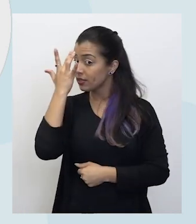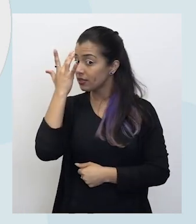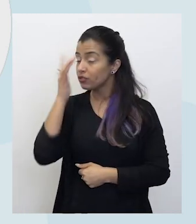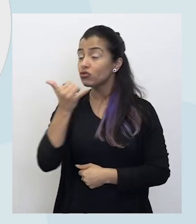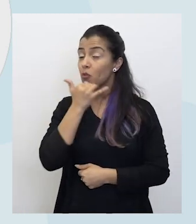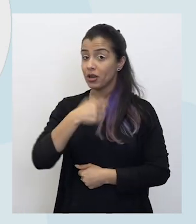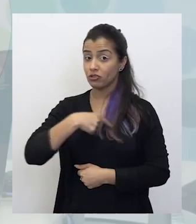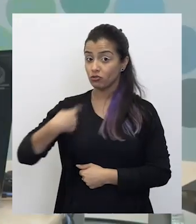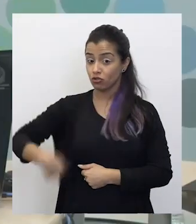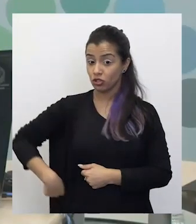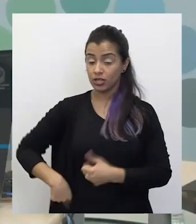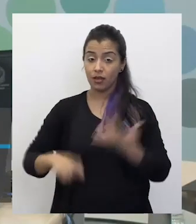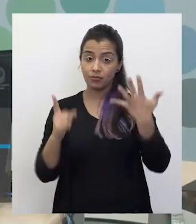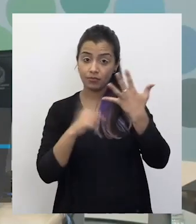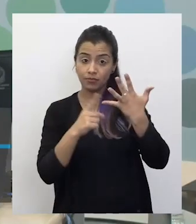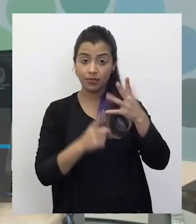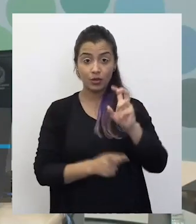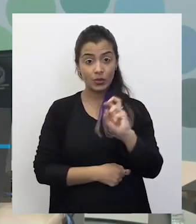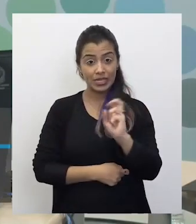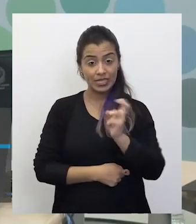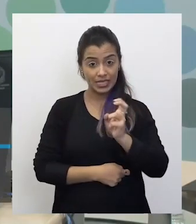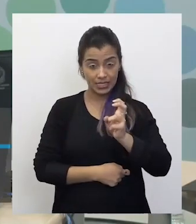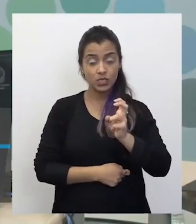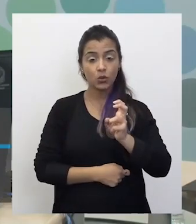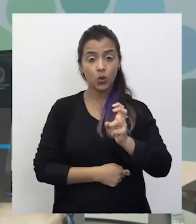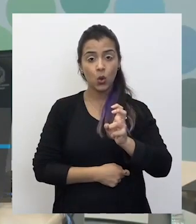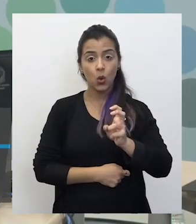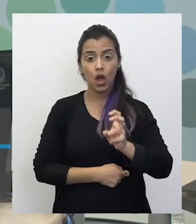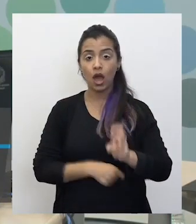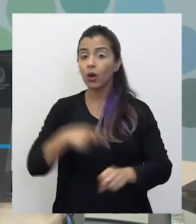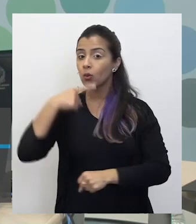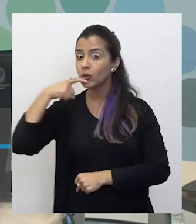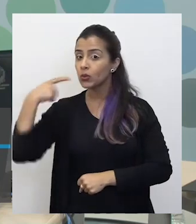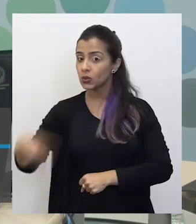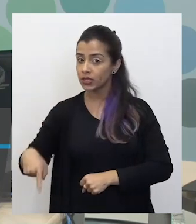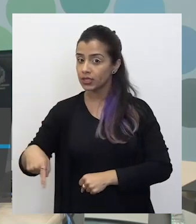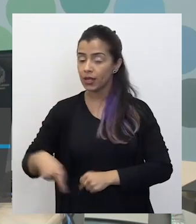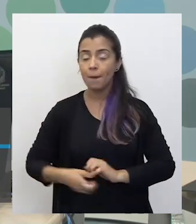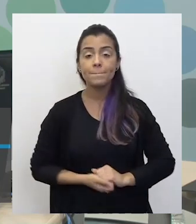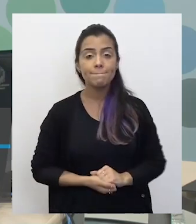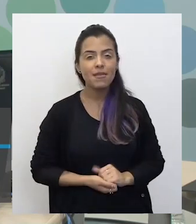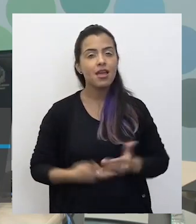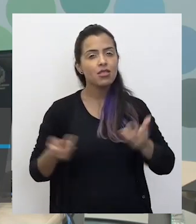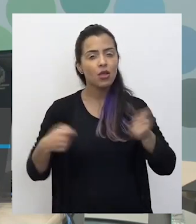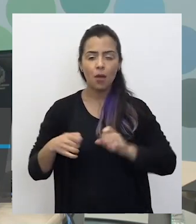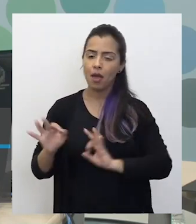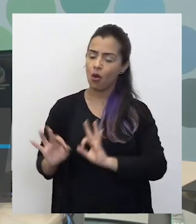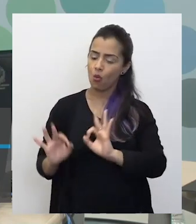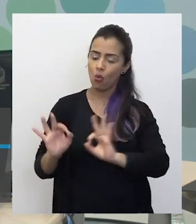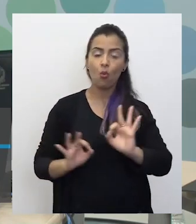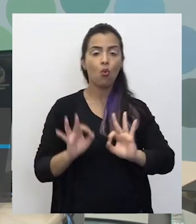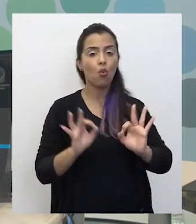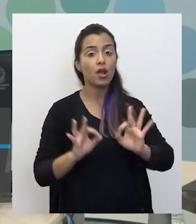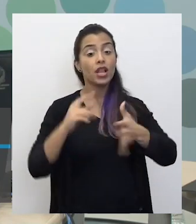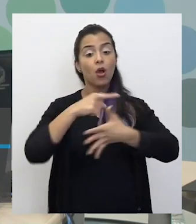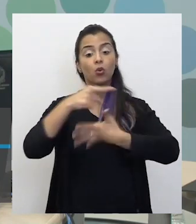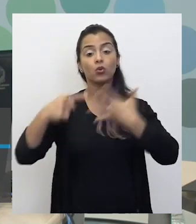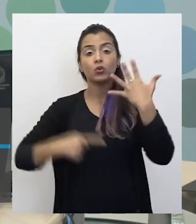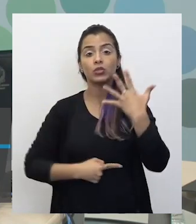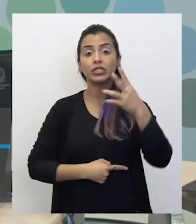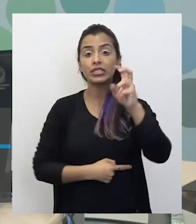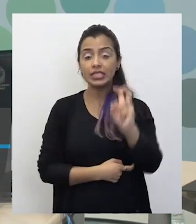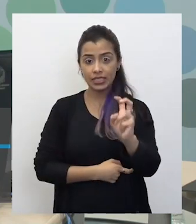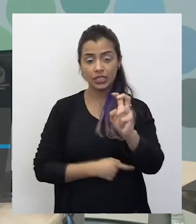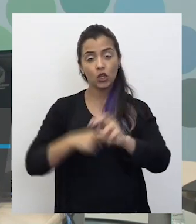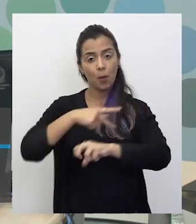Rússia, né? Então nós conseguimos aí organizar, né, ter uma ideia espacial da onde está localizado os 5 países que compõem